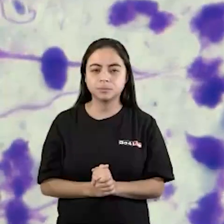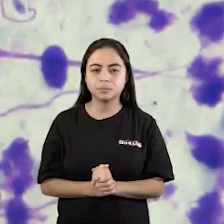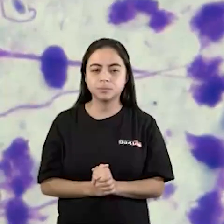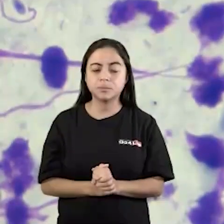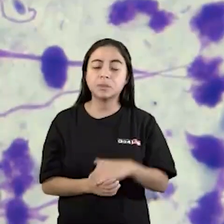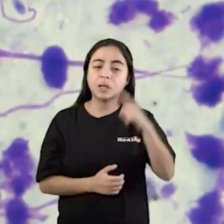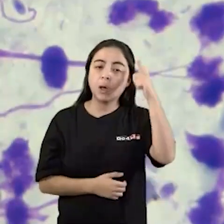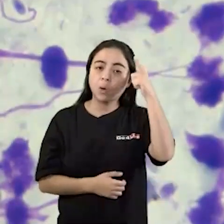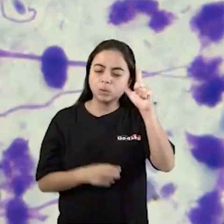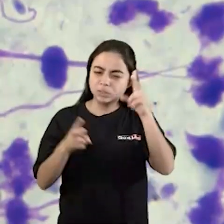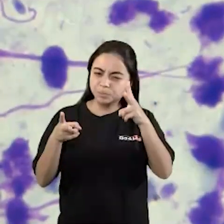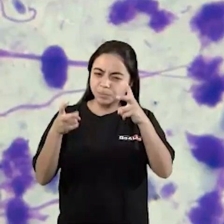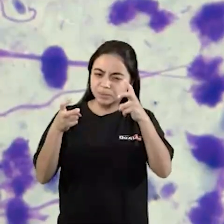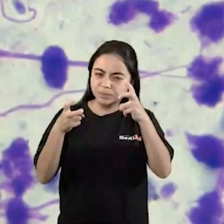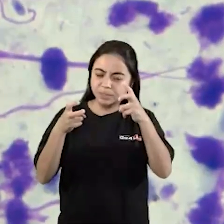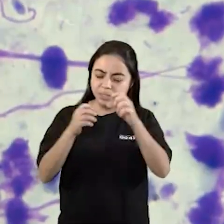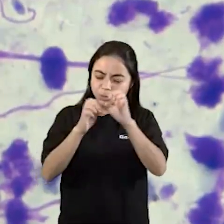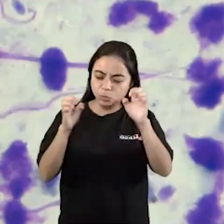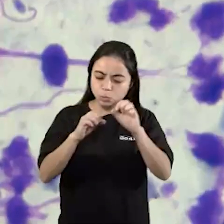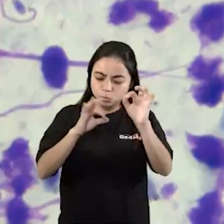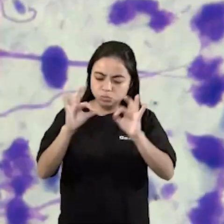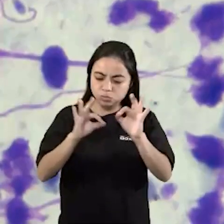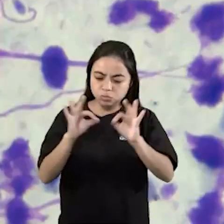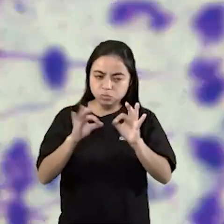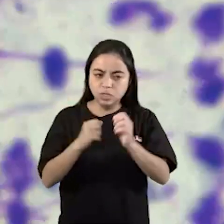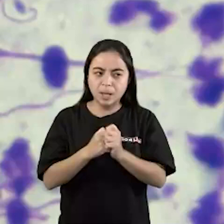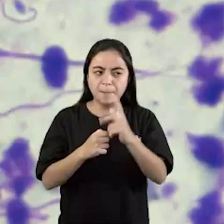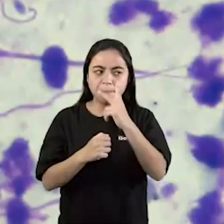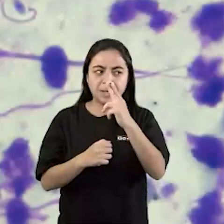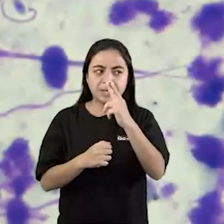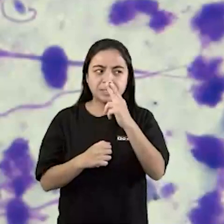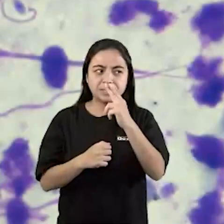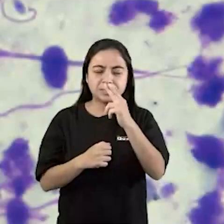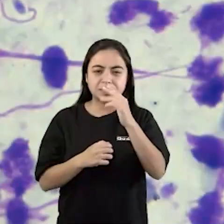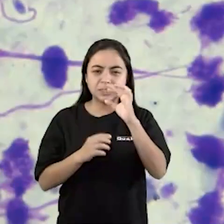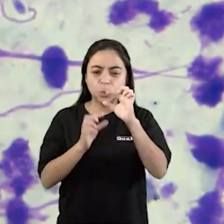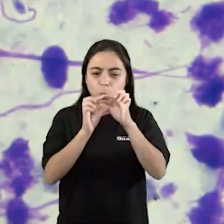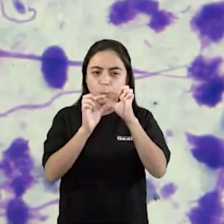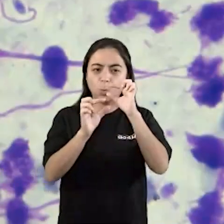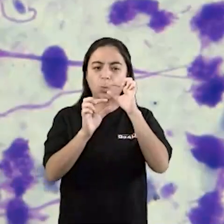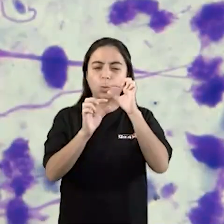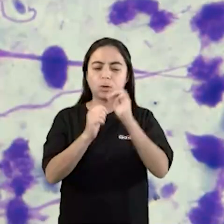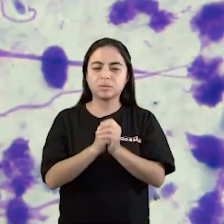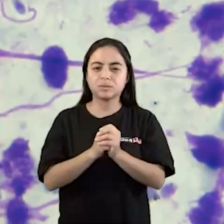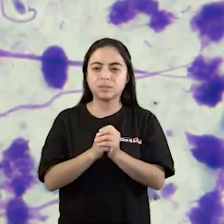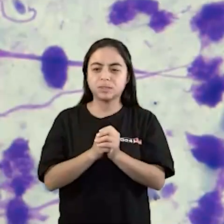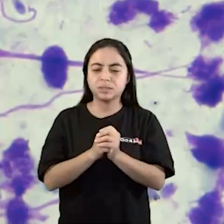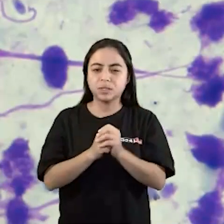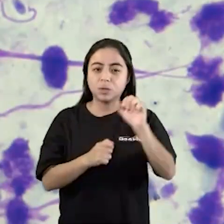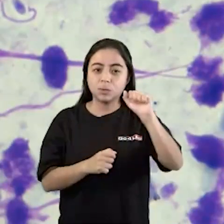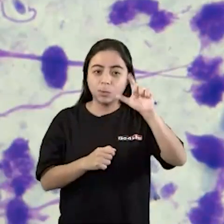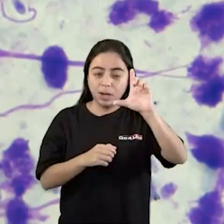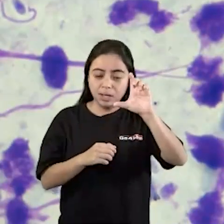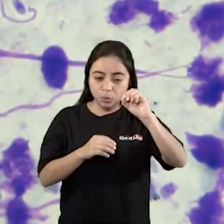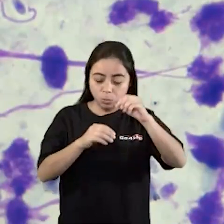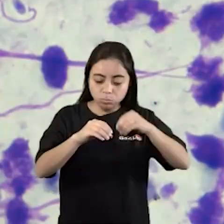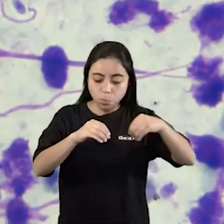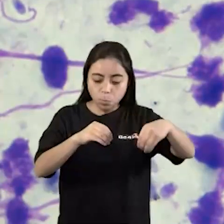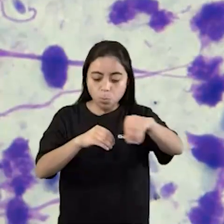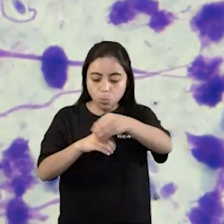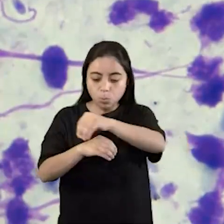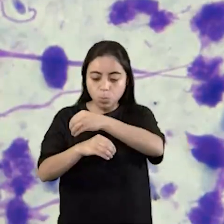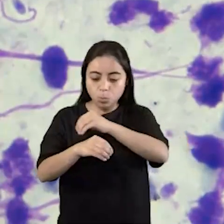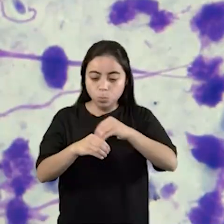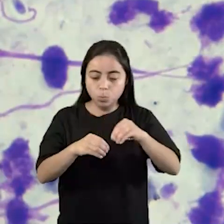nós conseguimos perceber estruturas, ora em forma de charuto, ora mais globosa, com aula ao seu redor. E